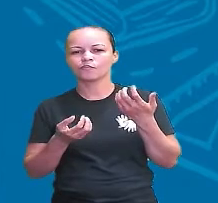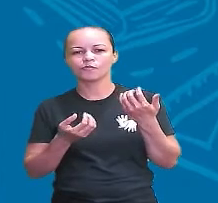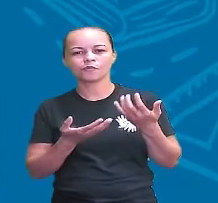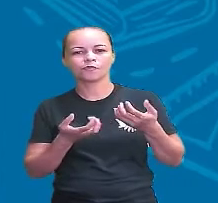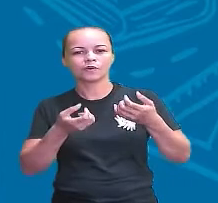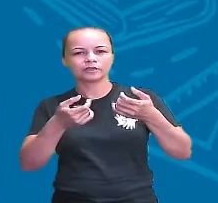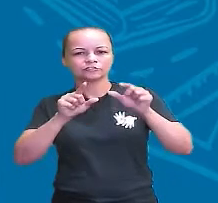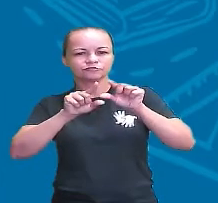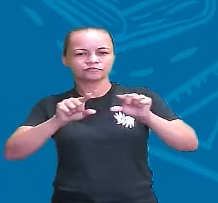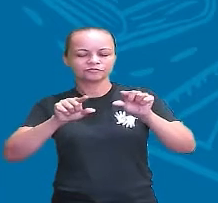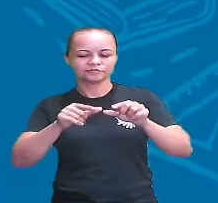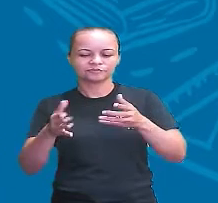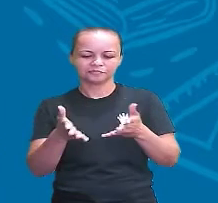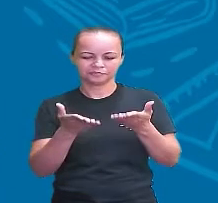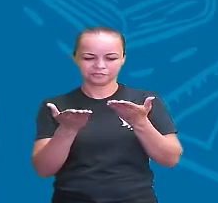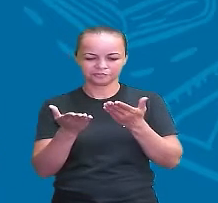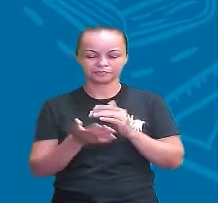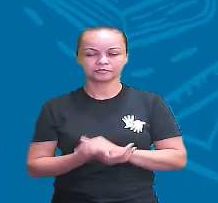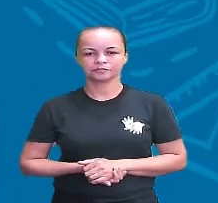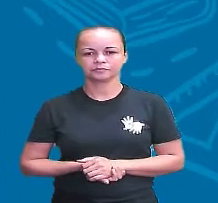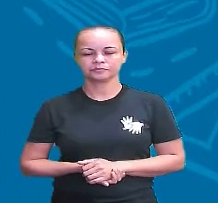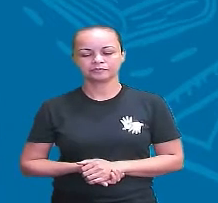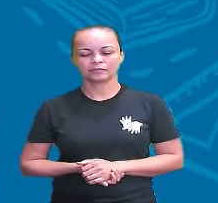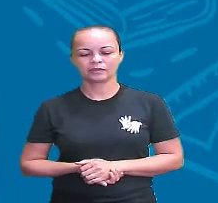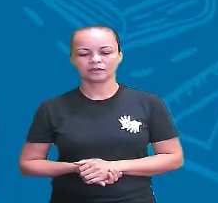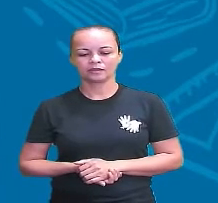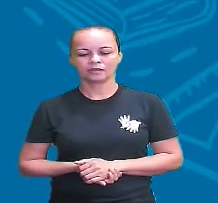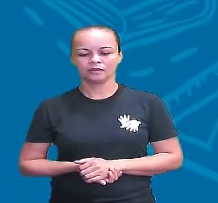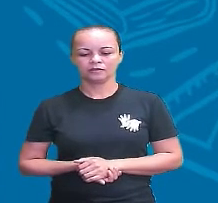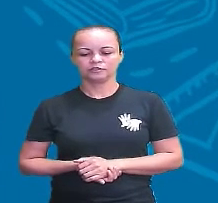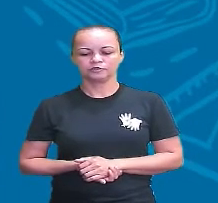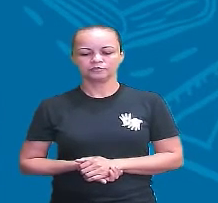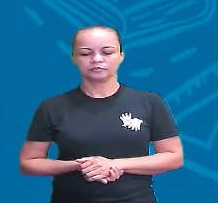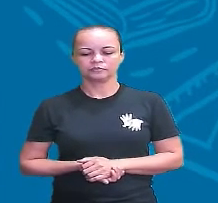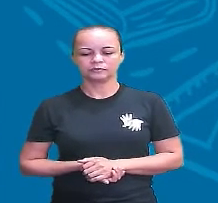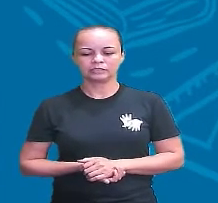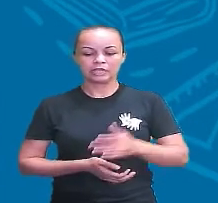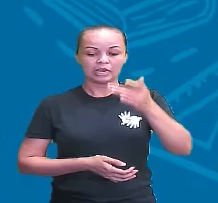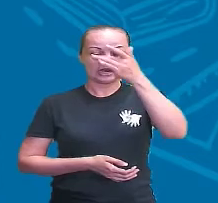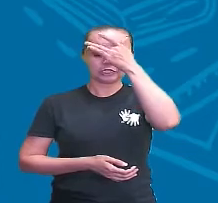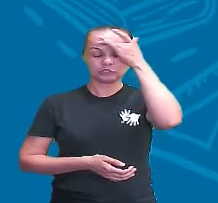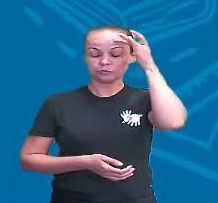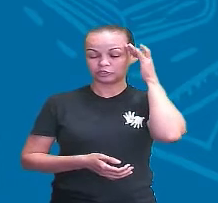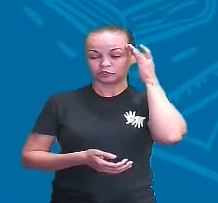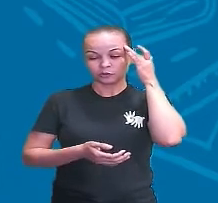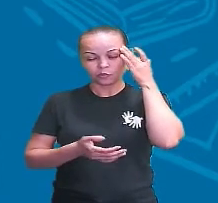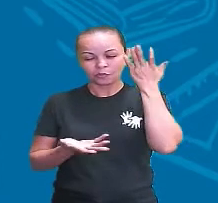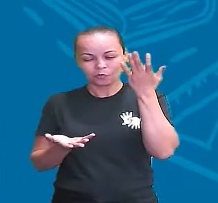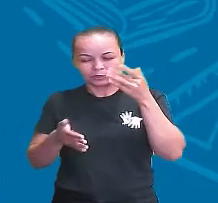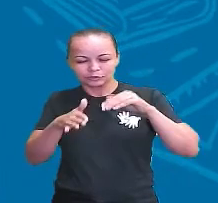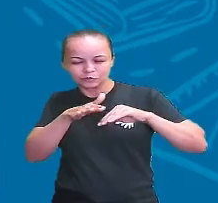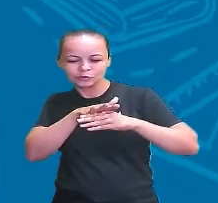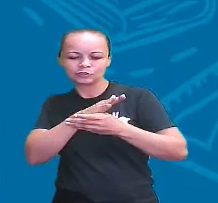reflexão. E a de hoje é essa. People often say that motivation doesn't